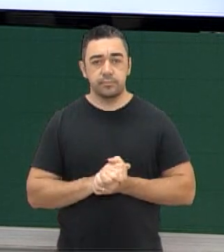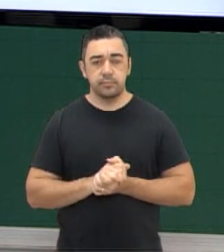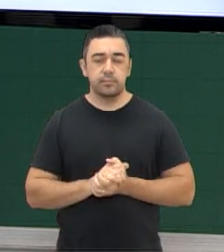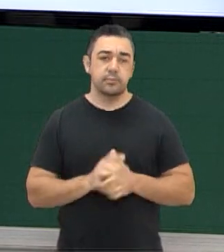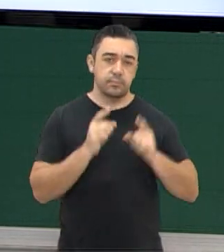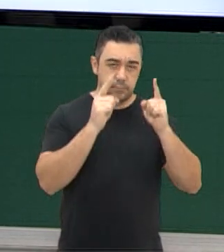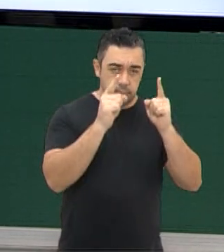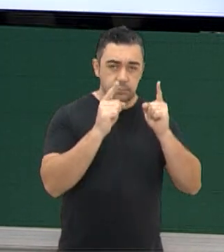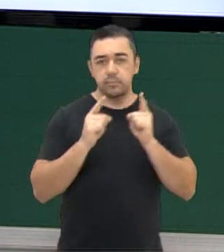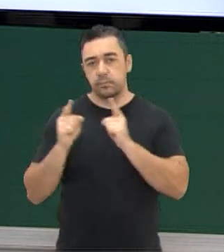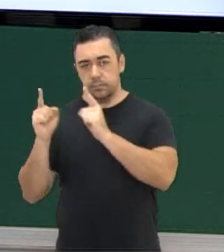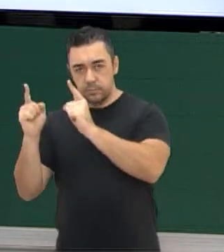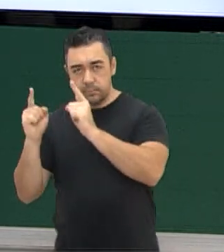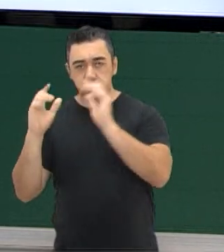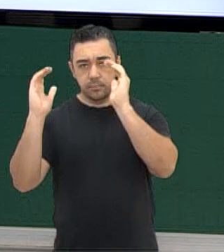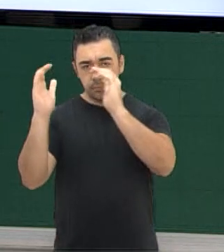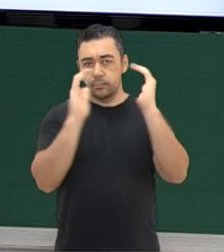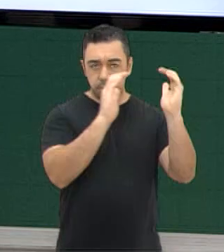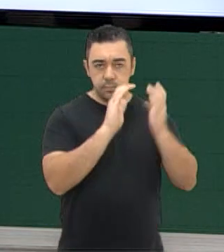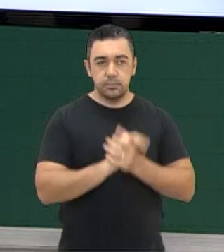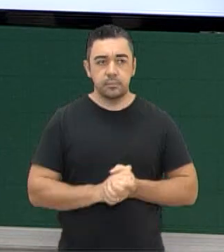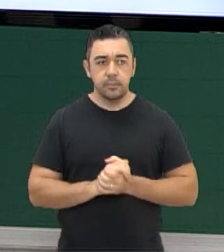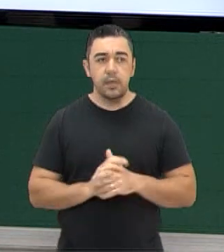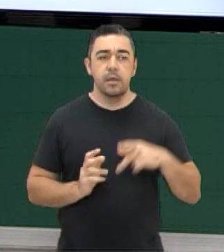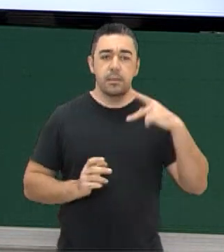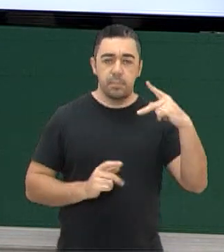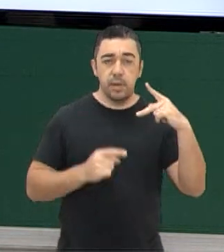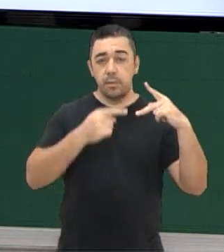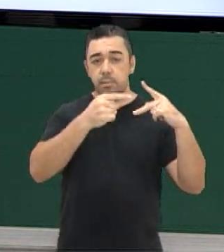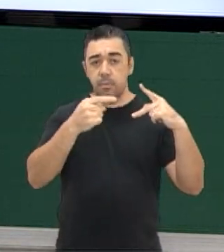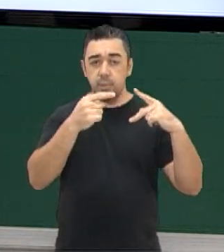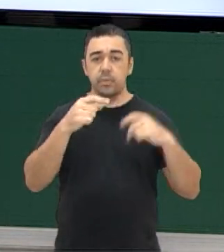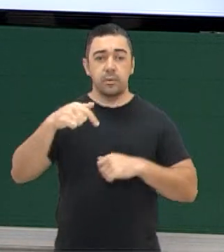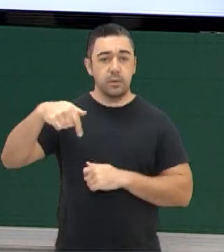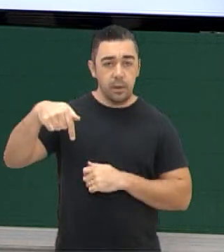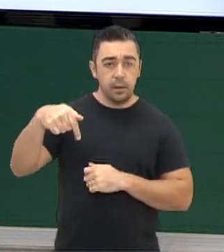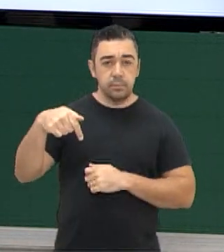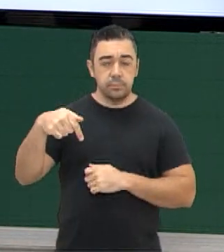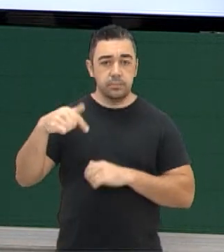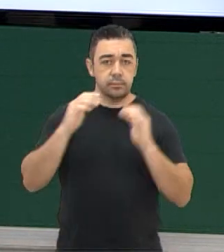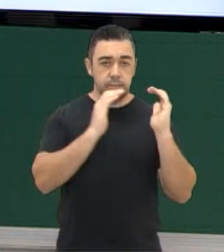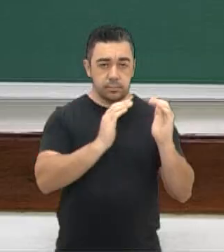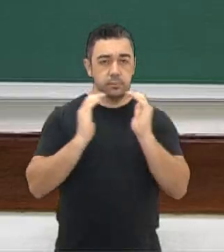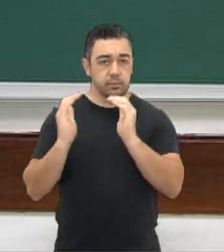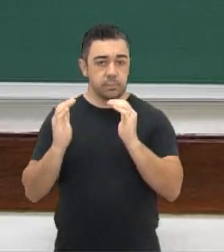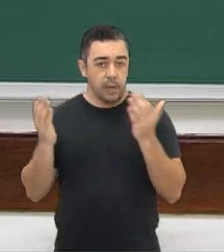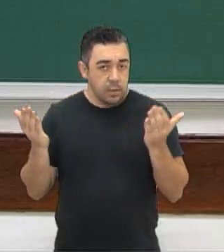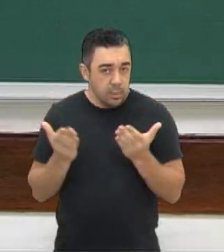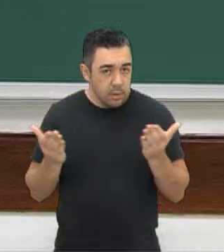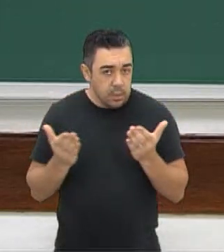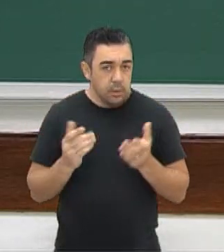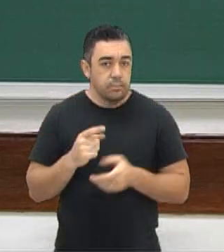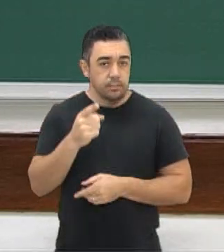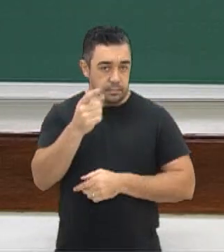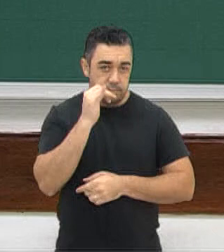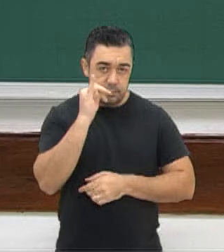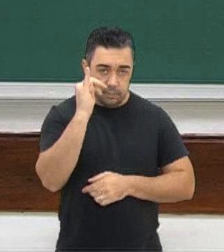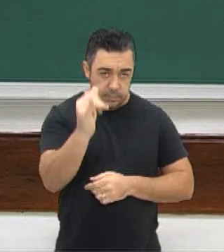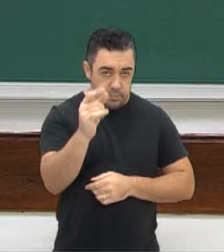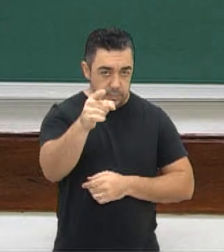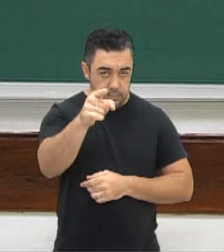mais o outro, e P menos Q, o mesmo, só que agora subtraindo. Então, o que eu falo para